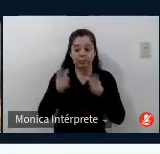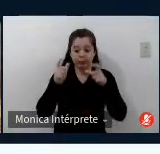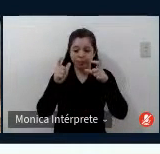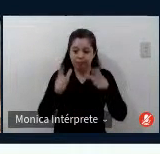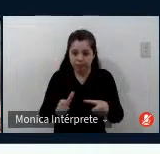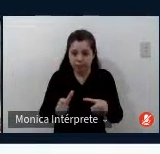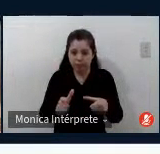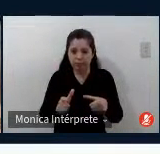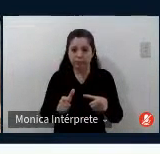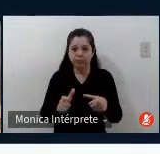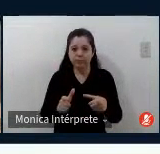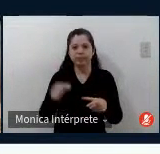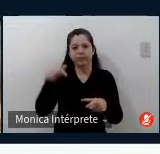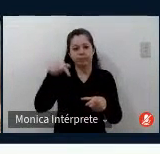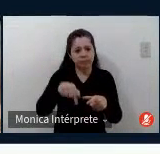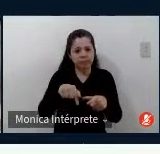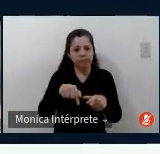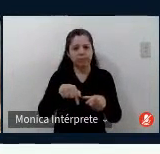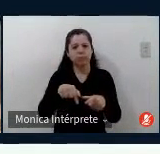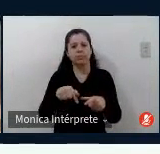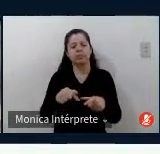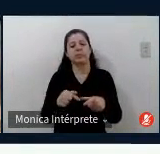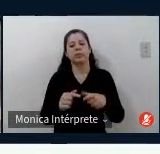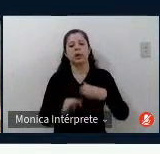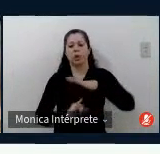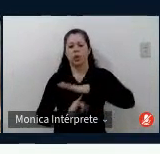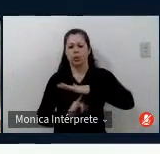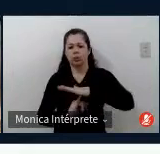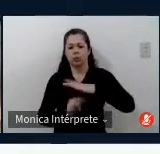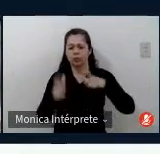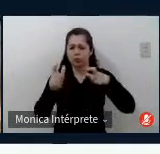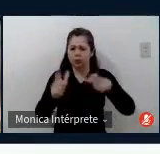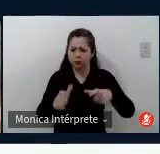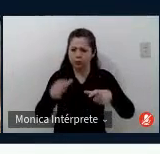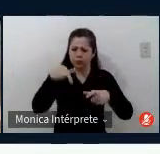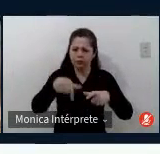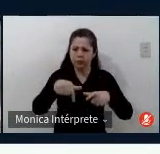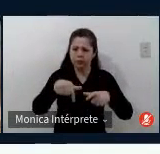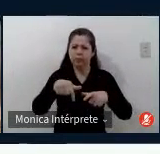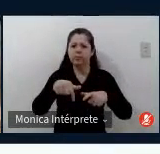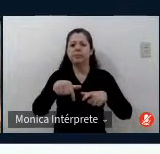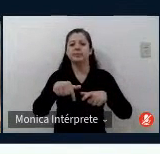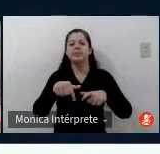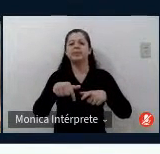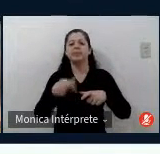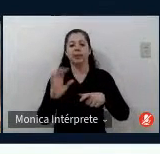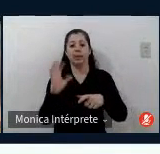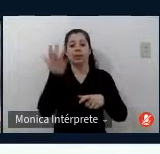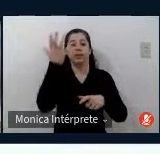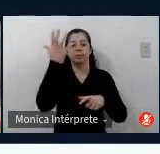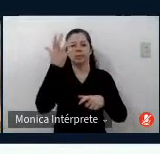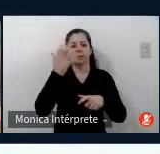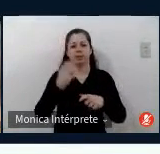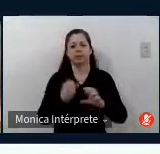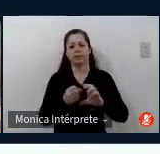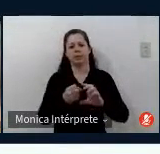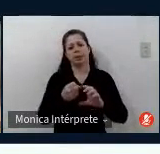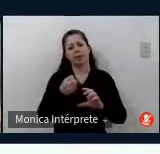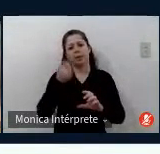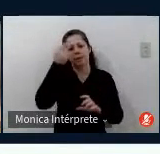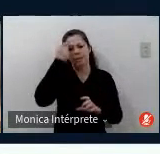uma intencionalidade, né, e missão legal do IFE, né, o desenvolvimento local